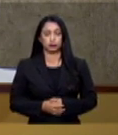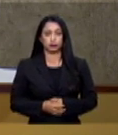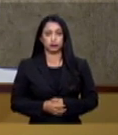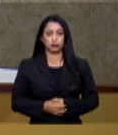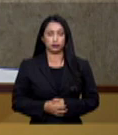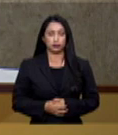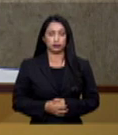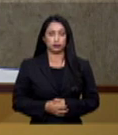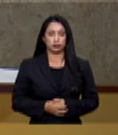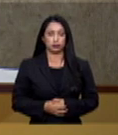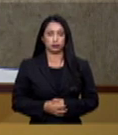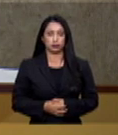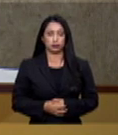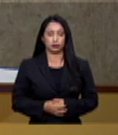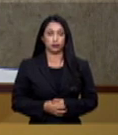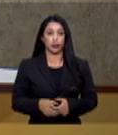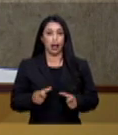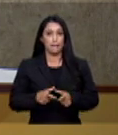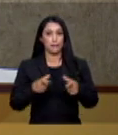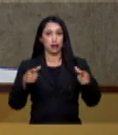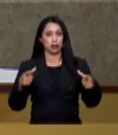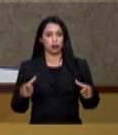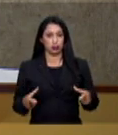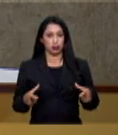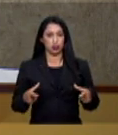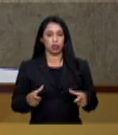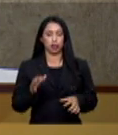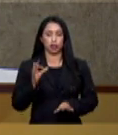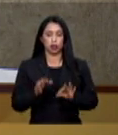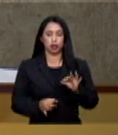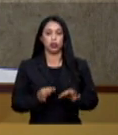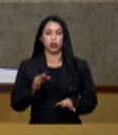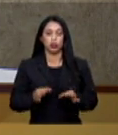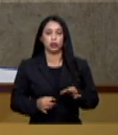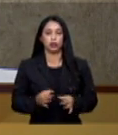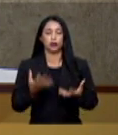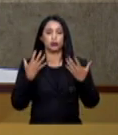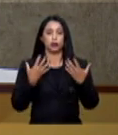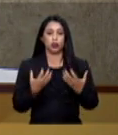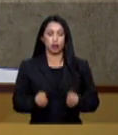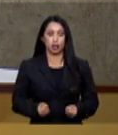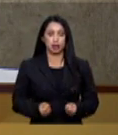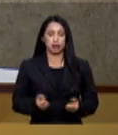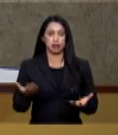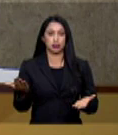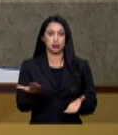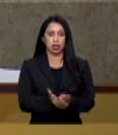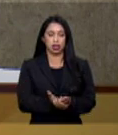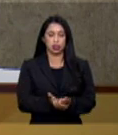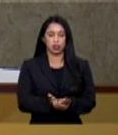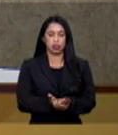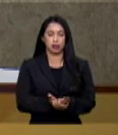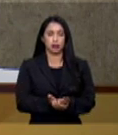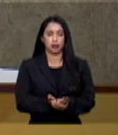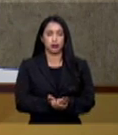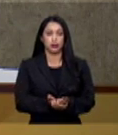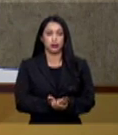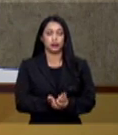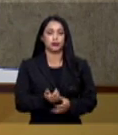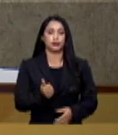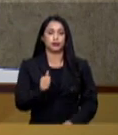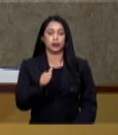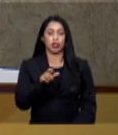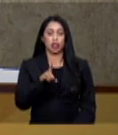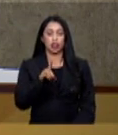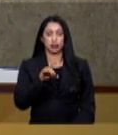de que a Corte, por maioria, julgou procedente a ação direta